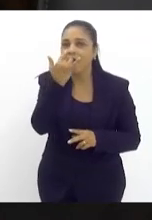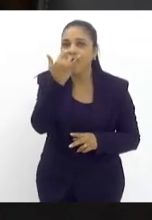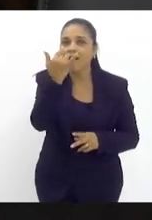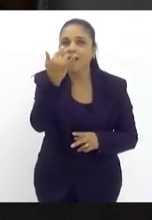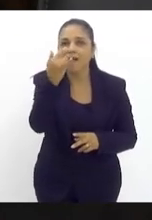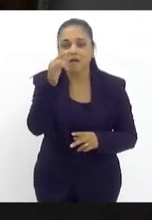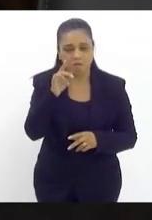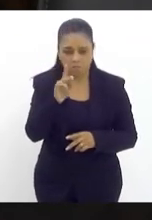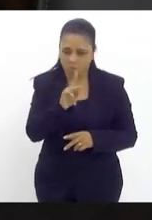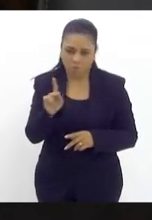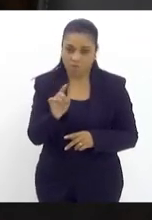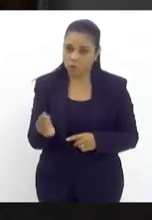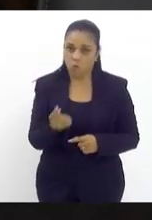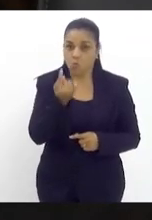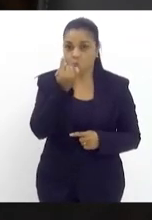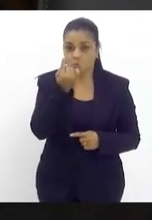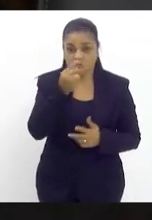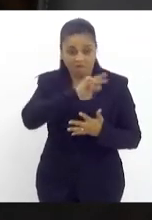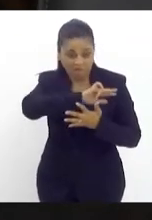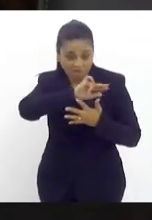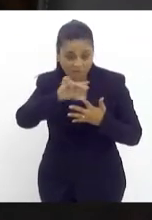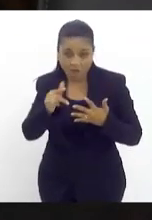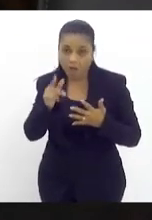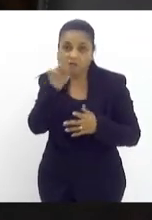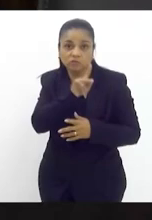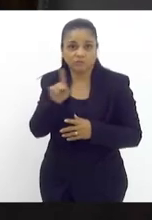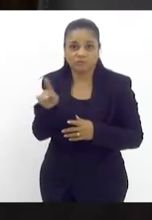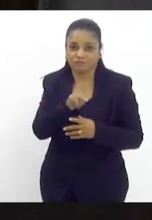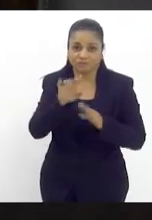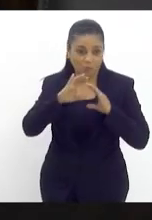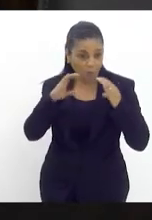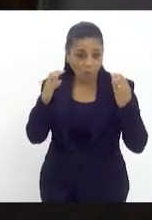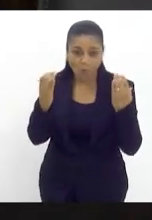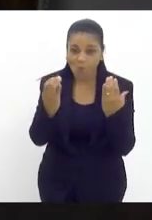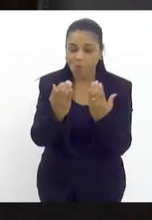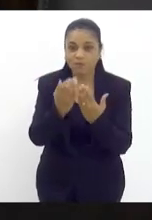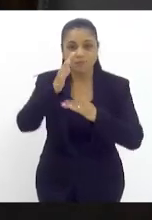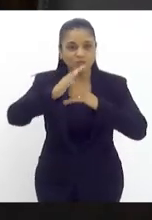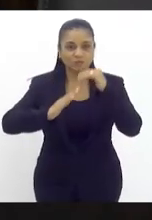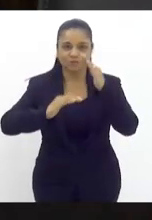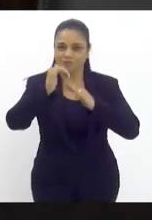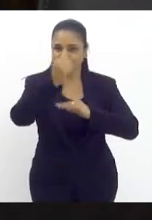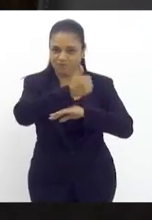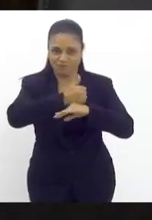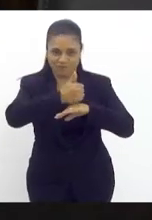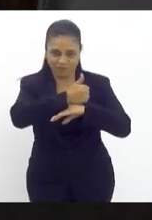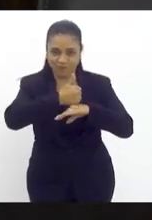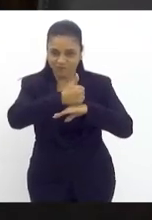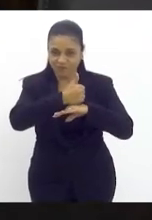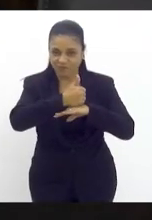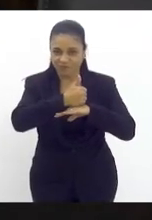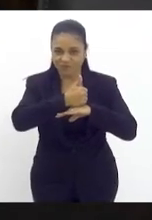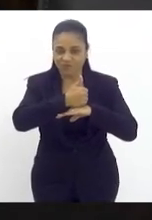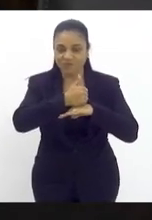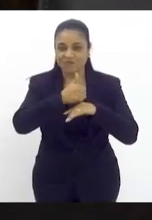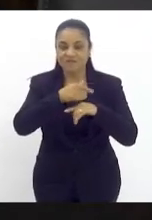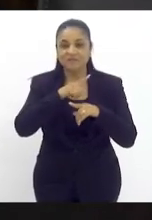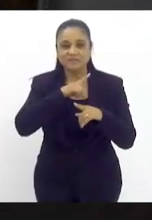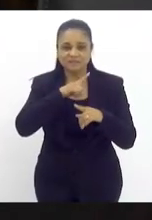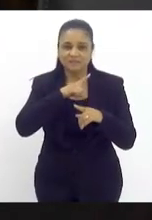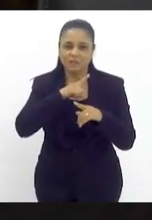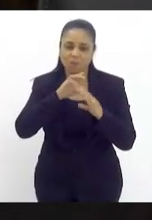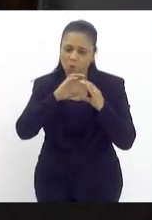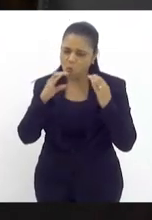é uma professora só. Você está na escola, você tem uma comunidade de professores, né? Você tem uma comunidade